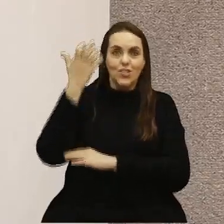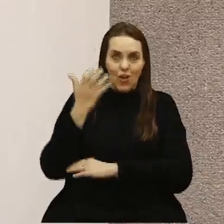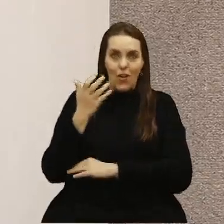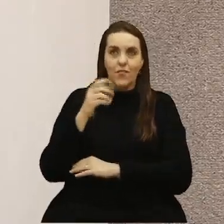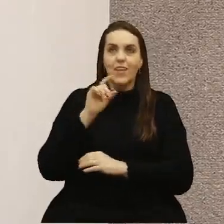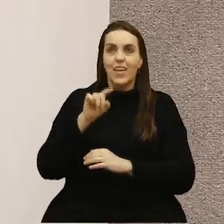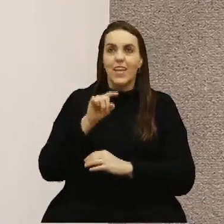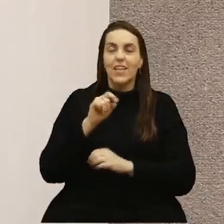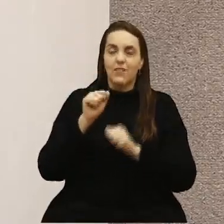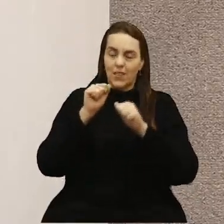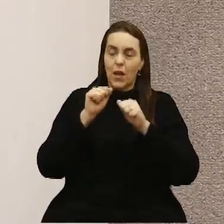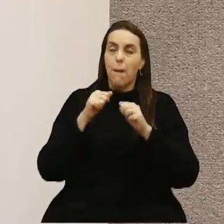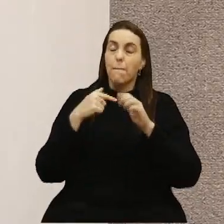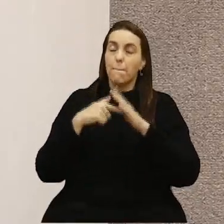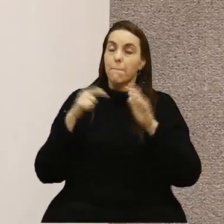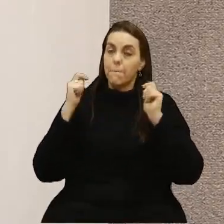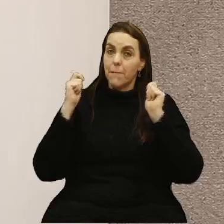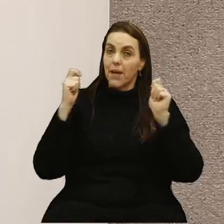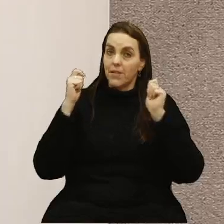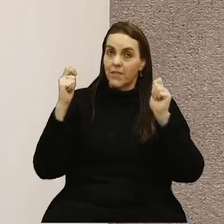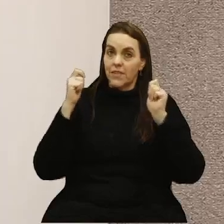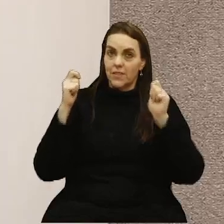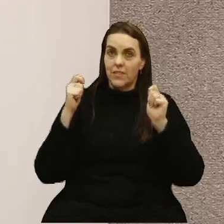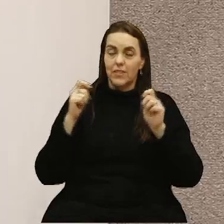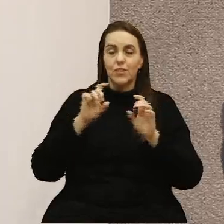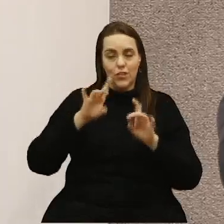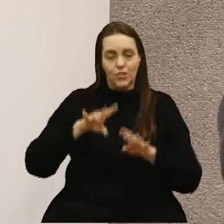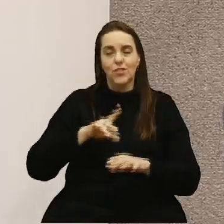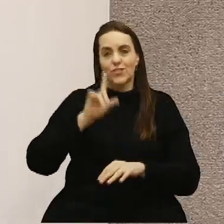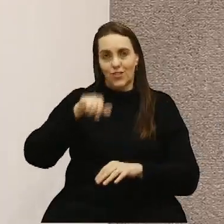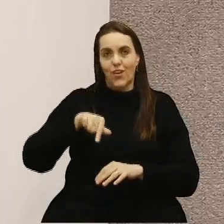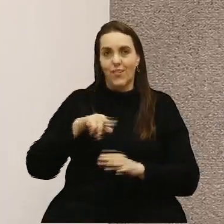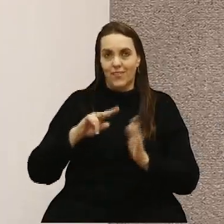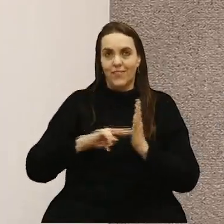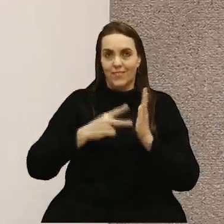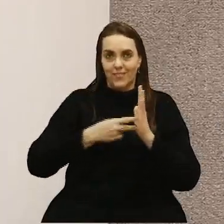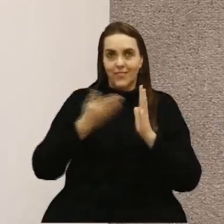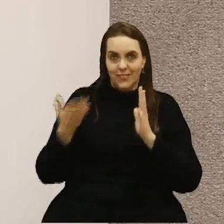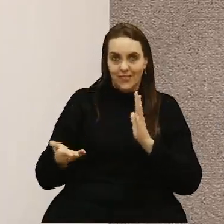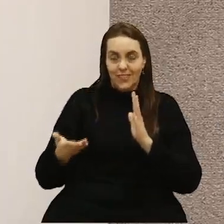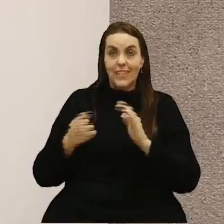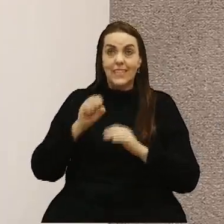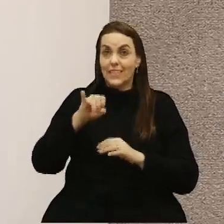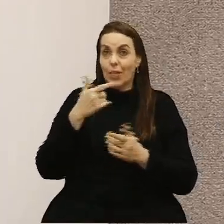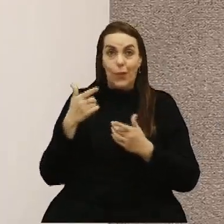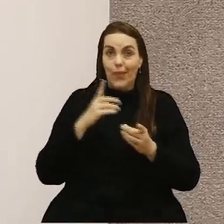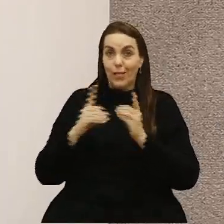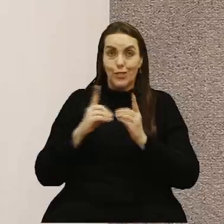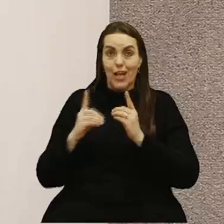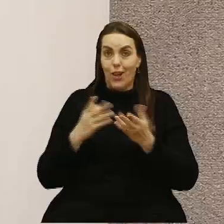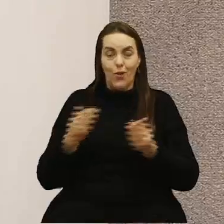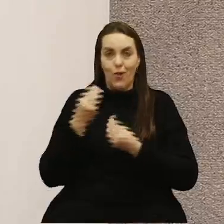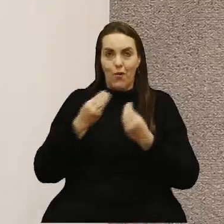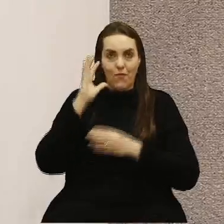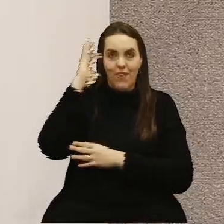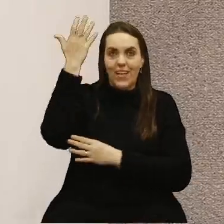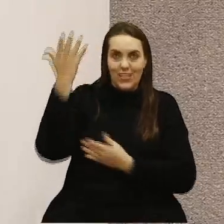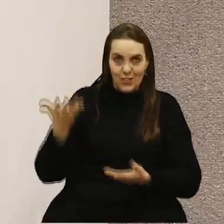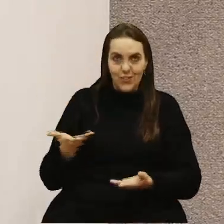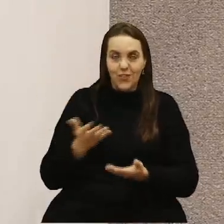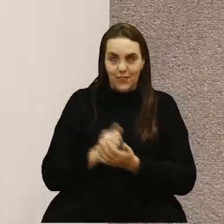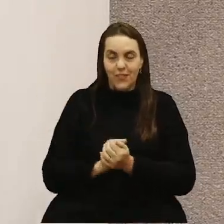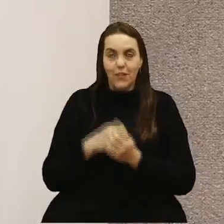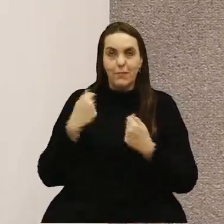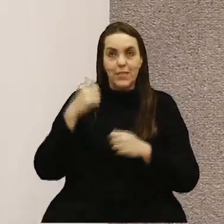manifestação, né? Importante se fazer luta, manifestação, obviamente que se não for com o diálogo, de fato nada vai se resolver, né? Acho que a gente tem que